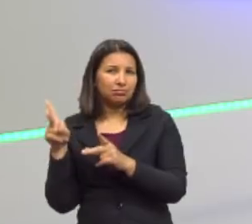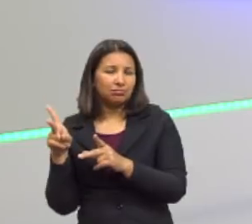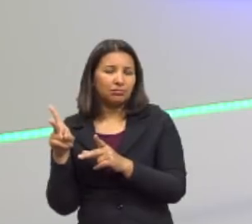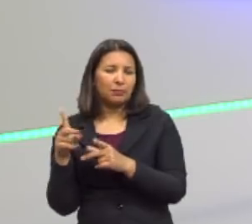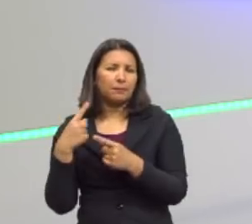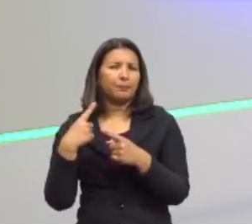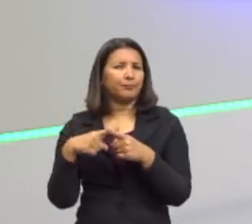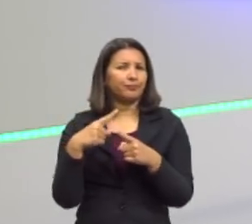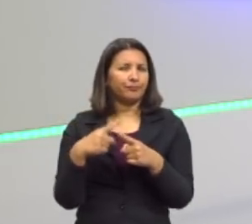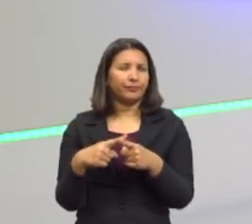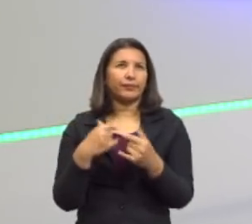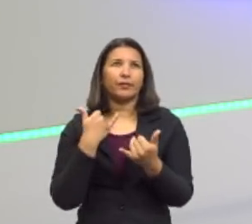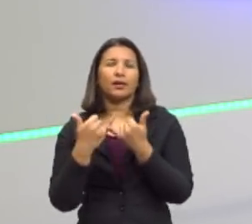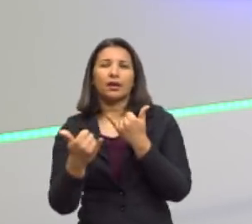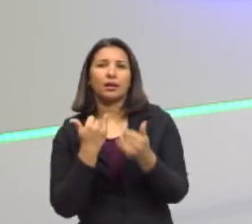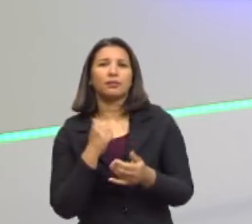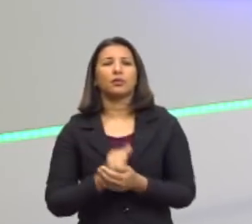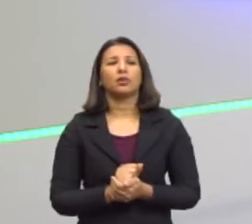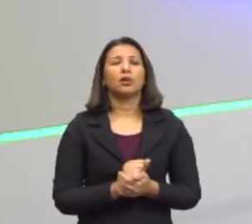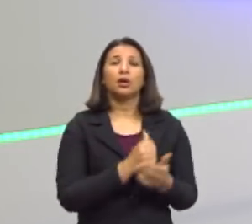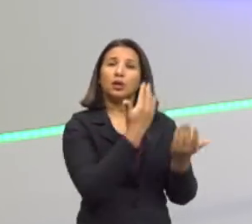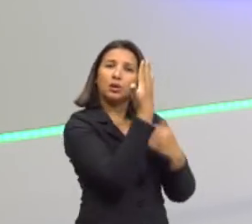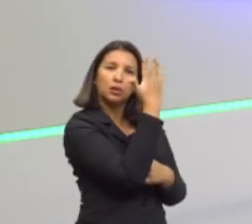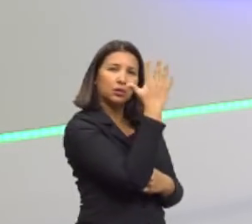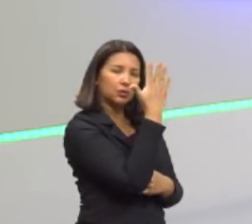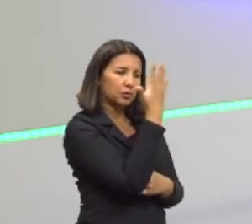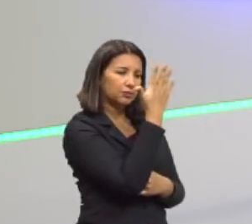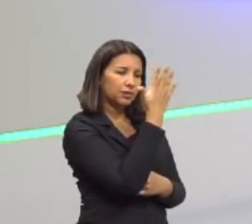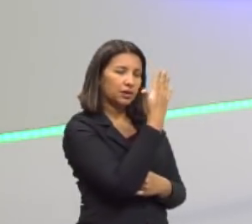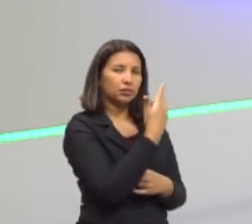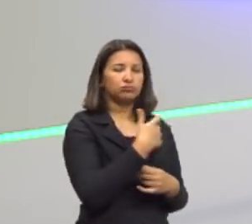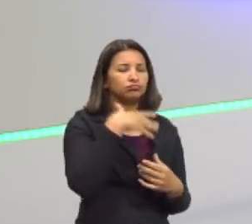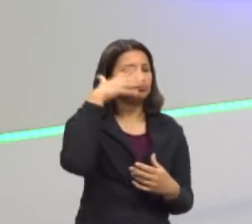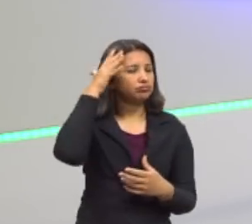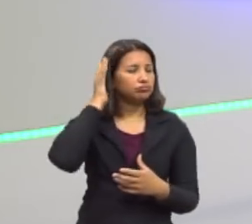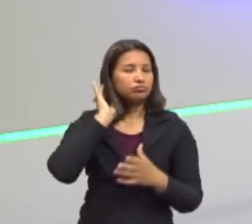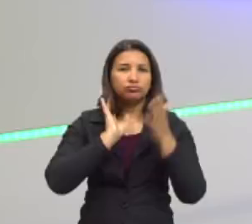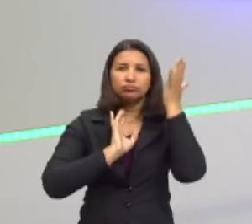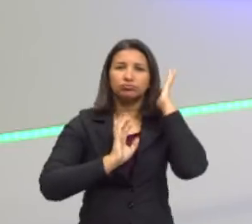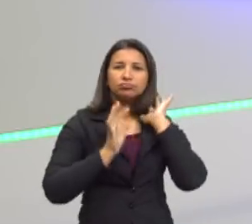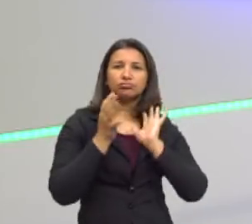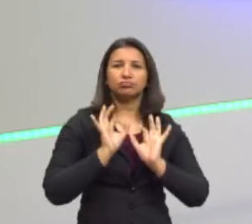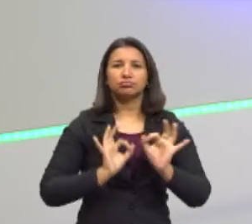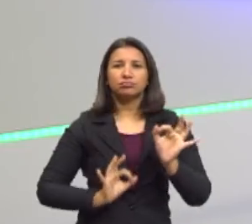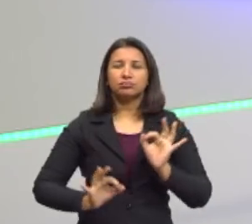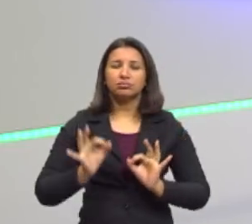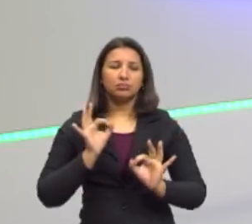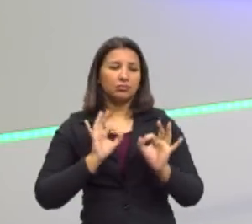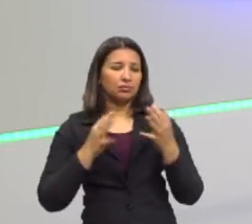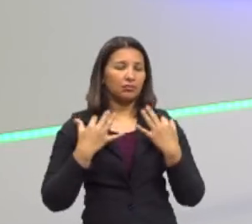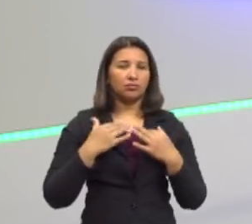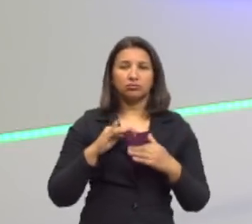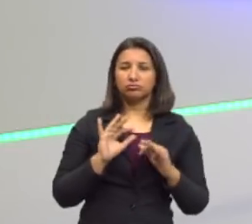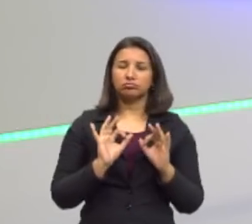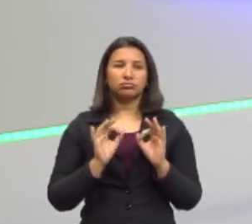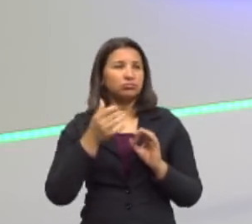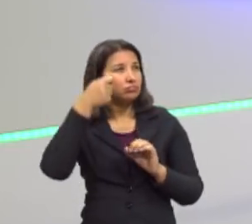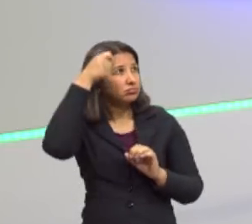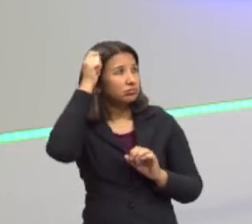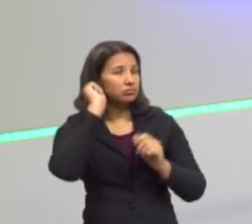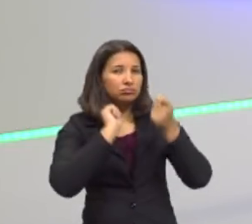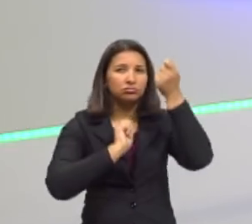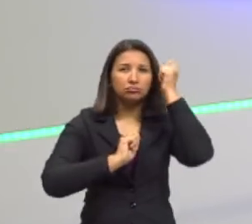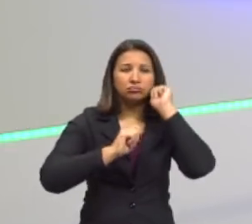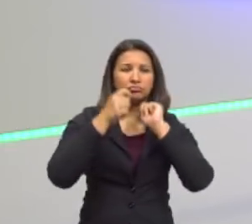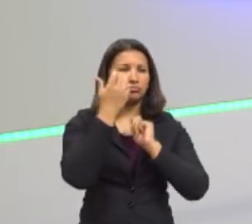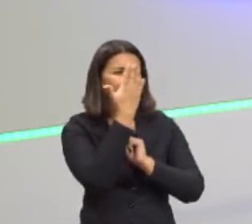Porque, por exemplo, um espelho. Está no espelho lá, te arrumando, né? Antes de sair de casa, ou vai no espelho, pentear o cabelo,